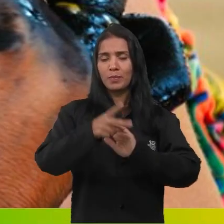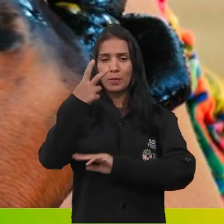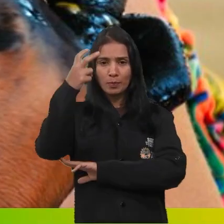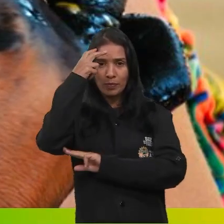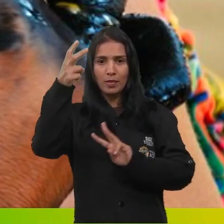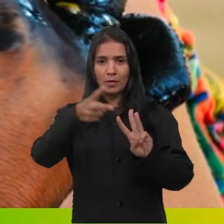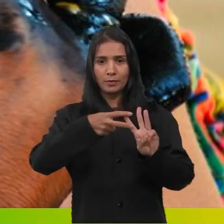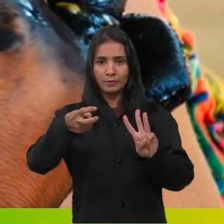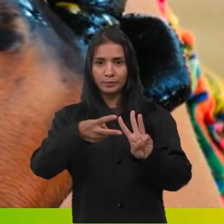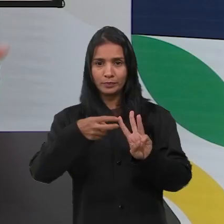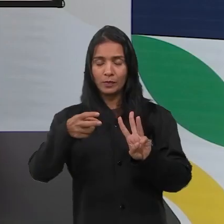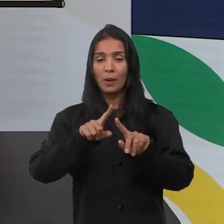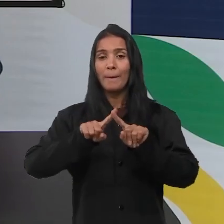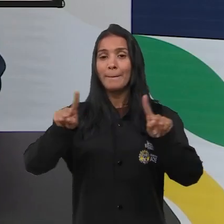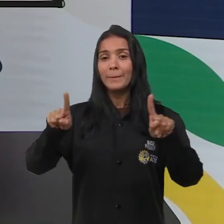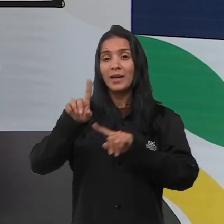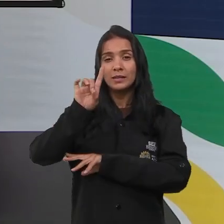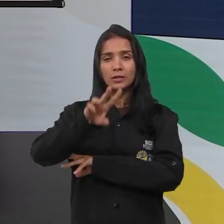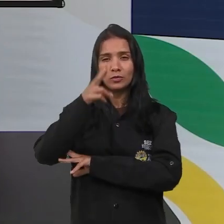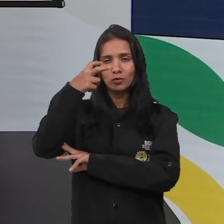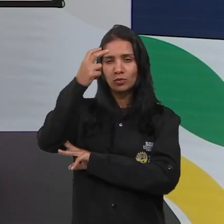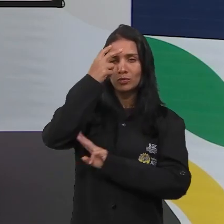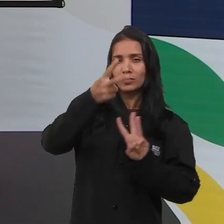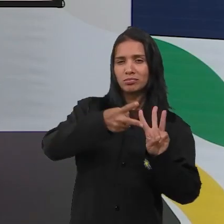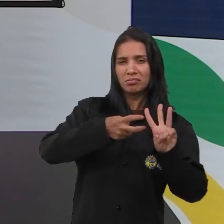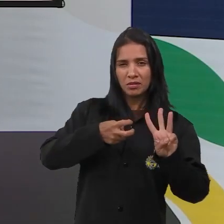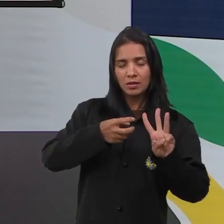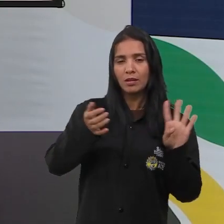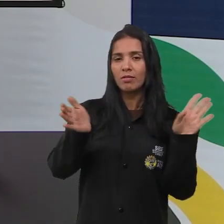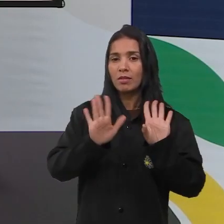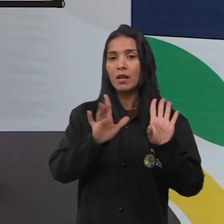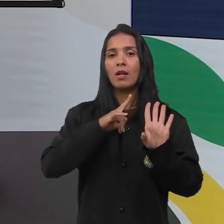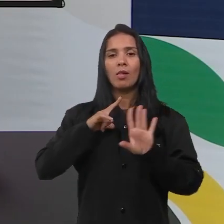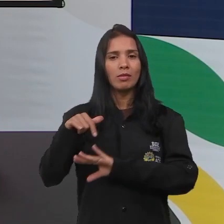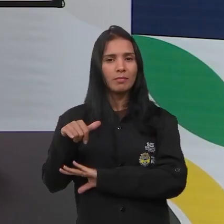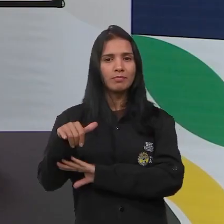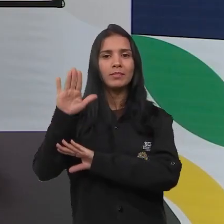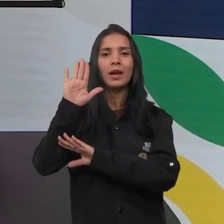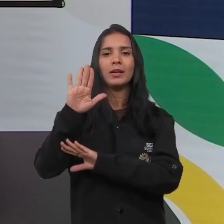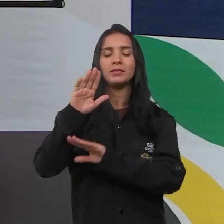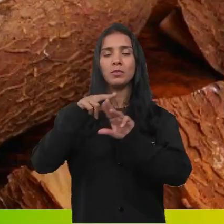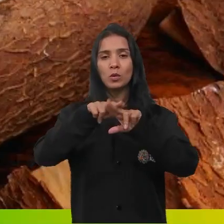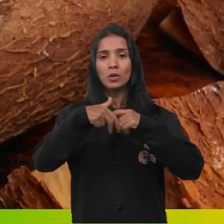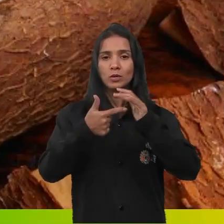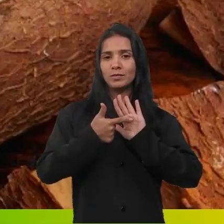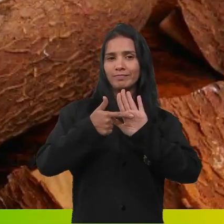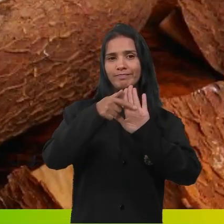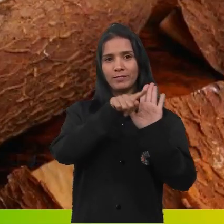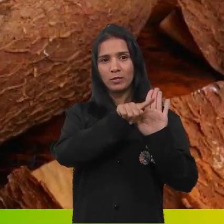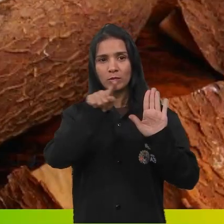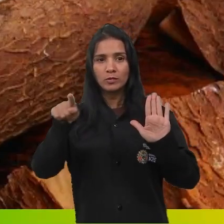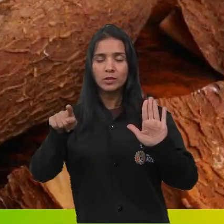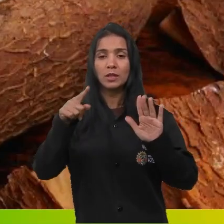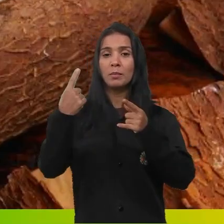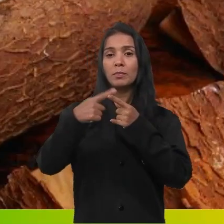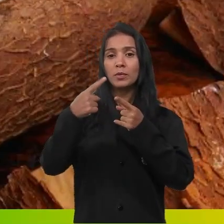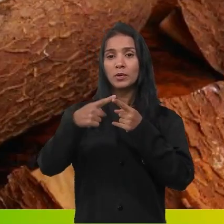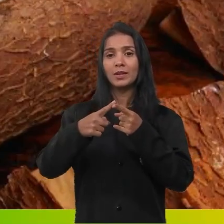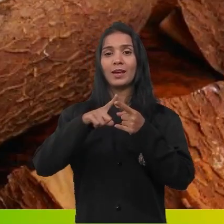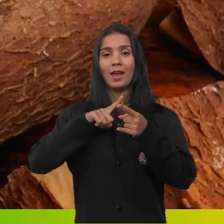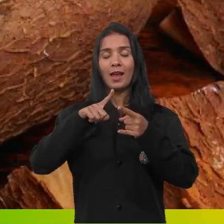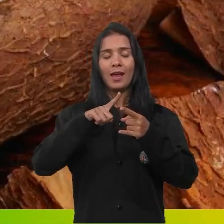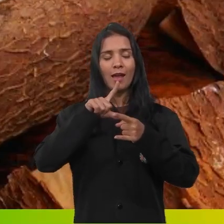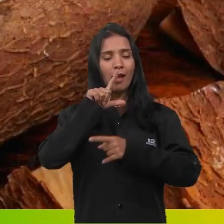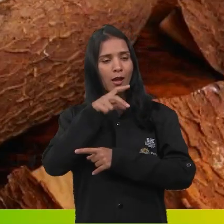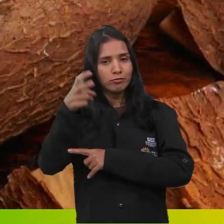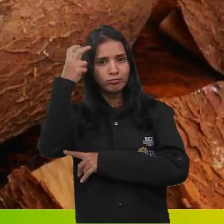pessoal, ela vai muito além disso. É o que eu quero mostrar agora para vocês. A cultura indígena, ela está presente em